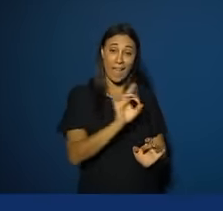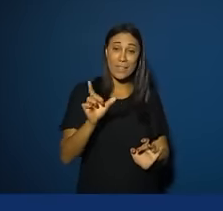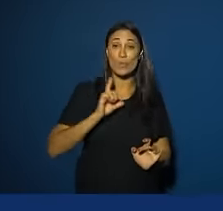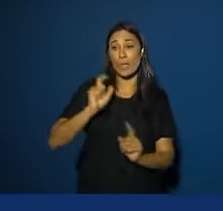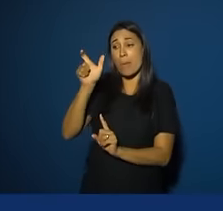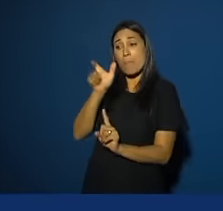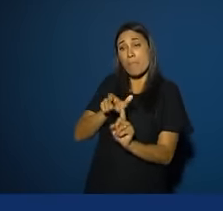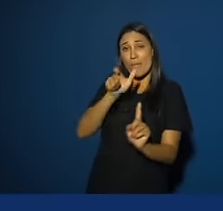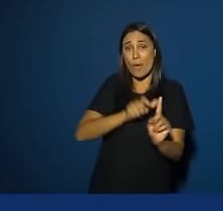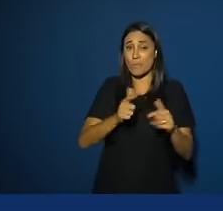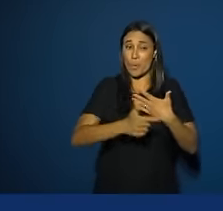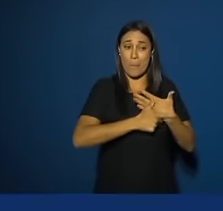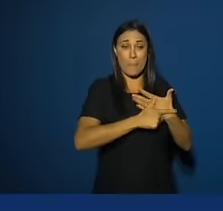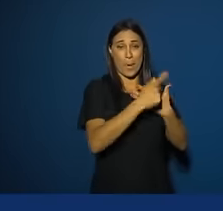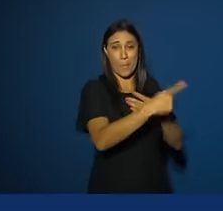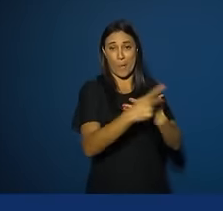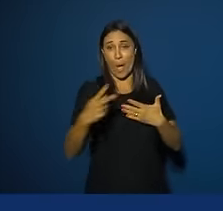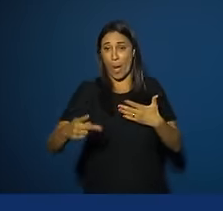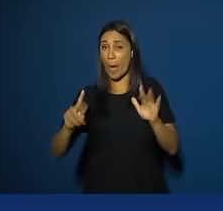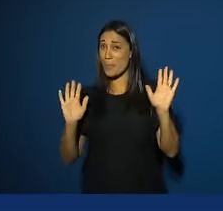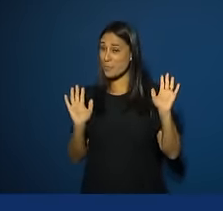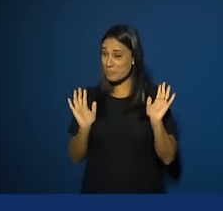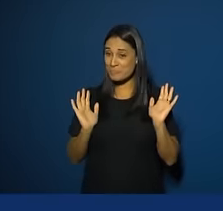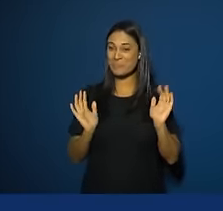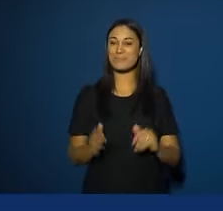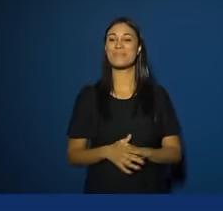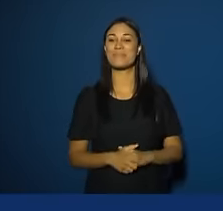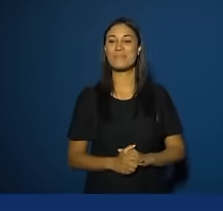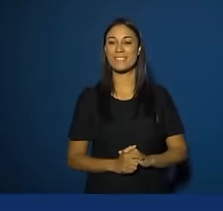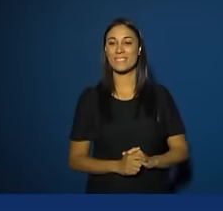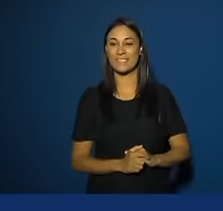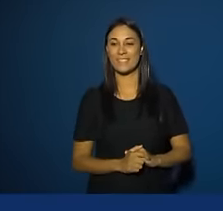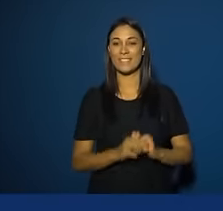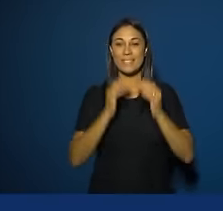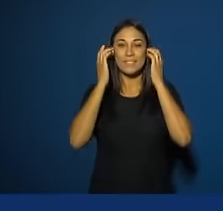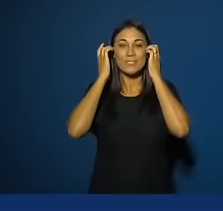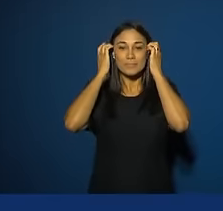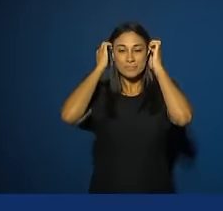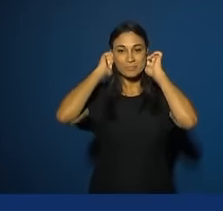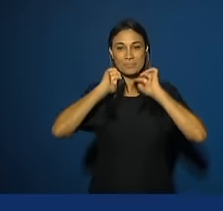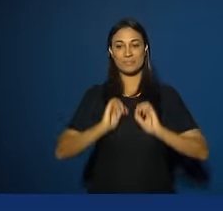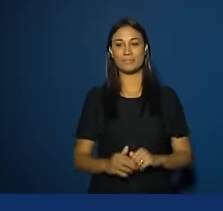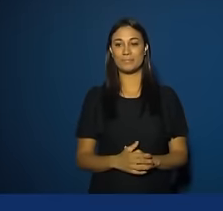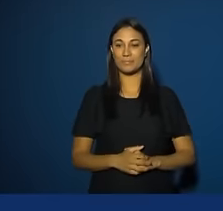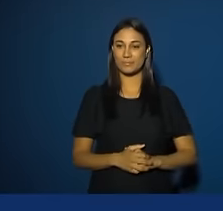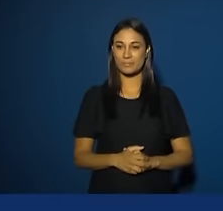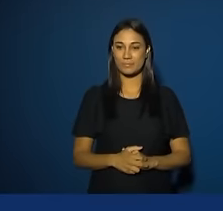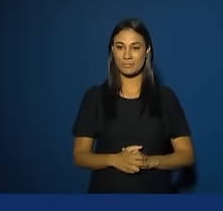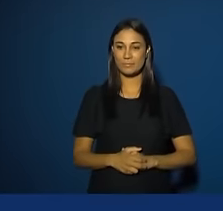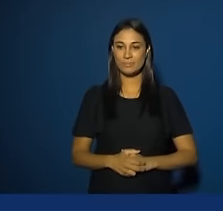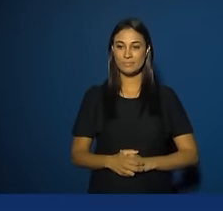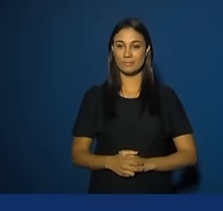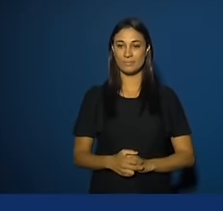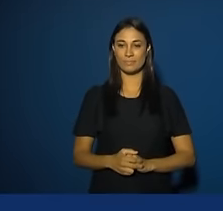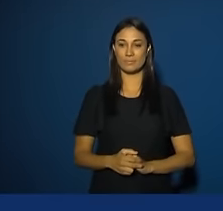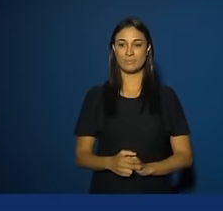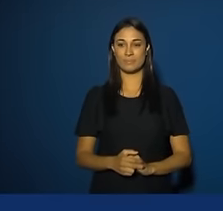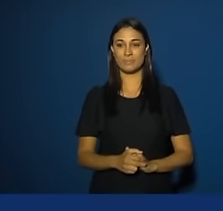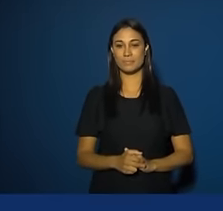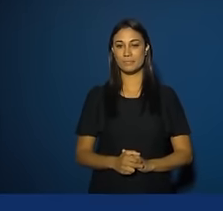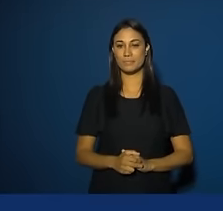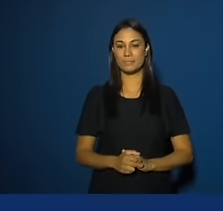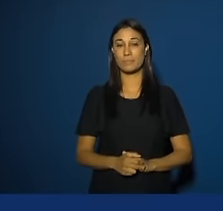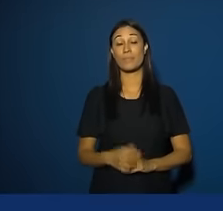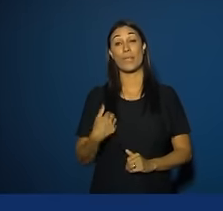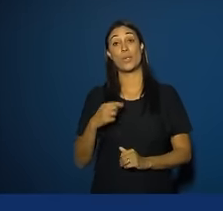performando um papel aqui né então o uma esgrima né